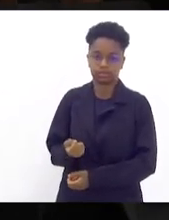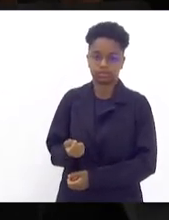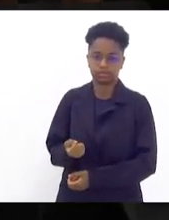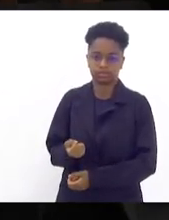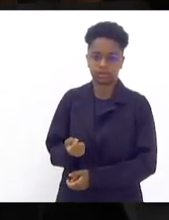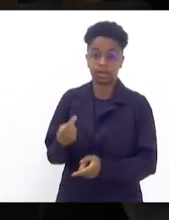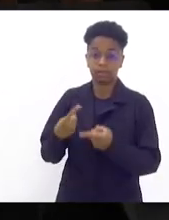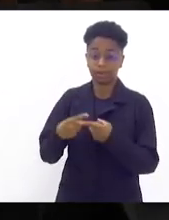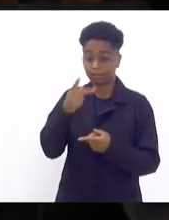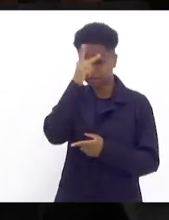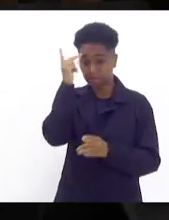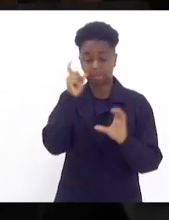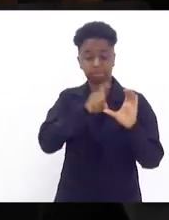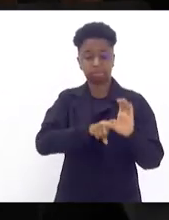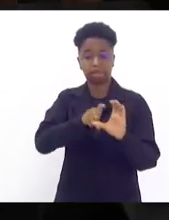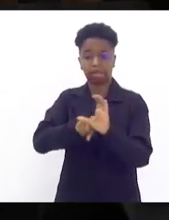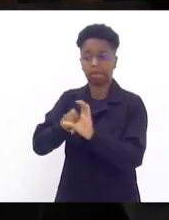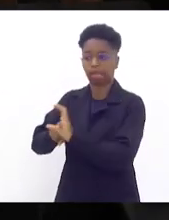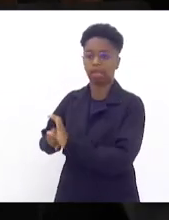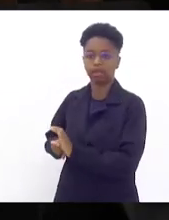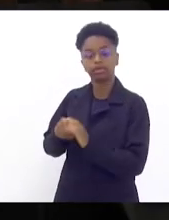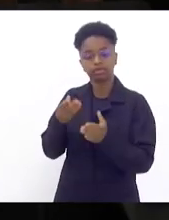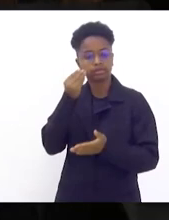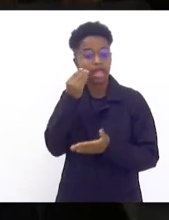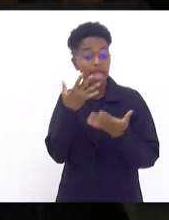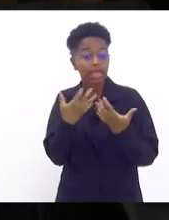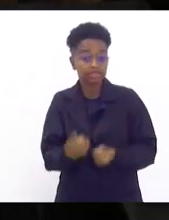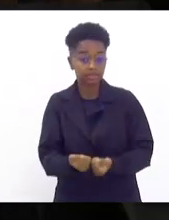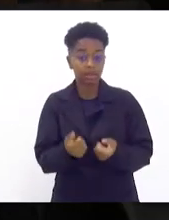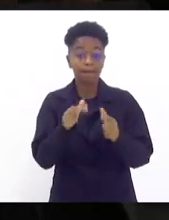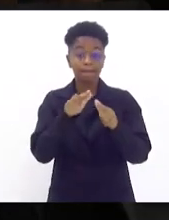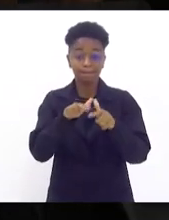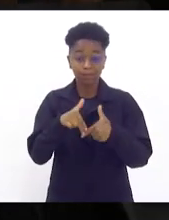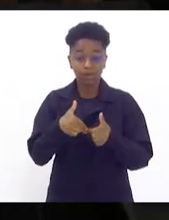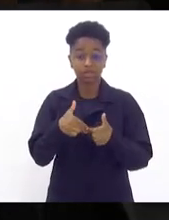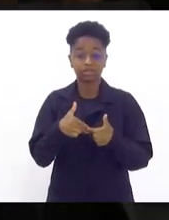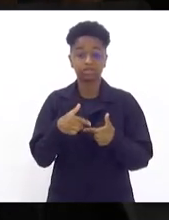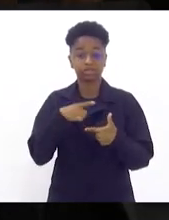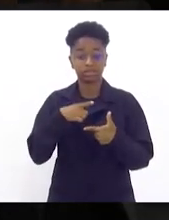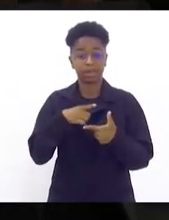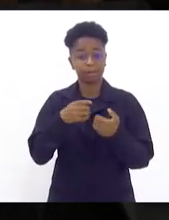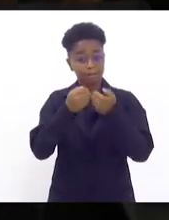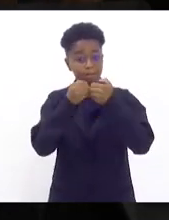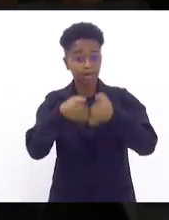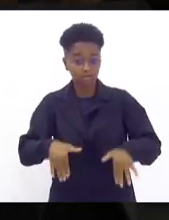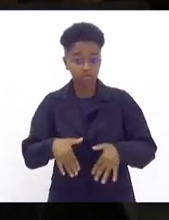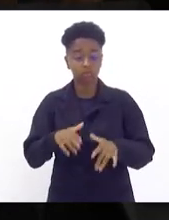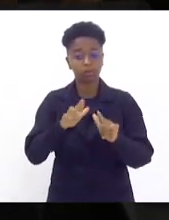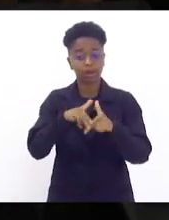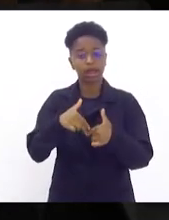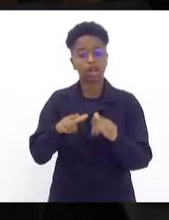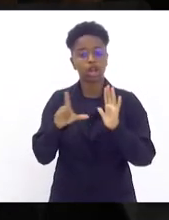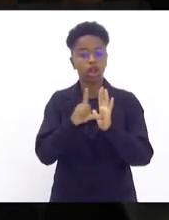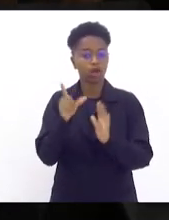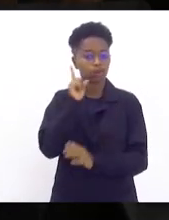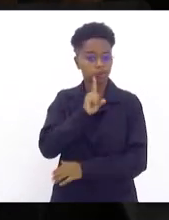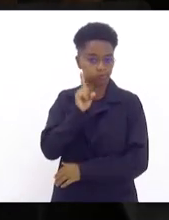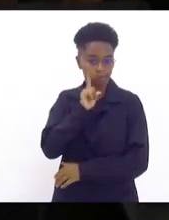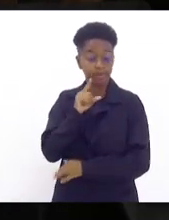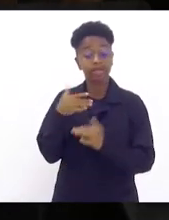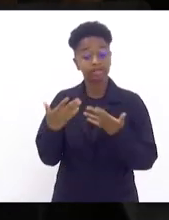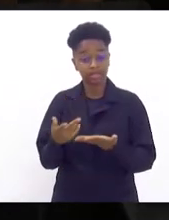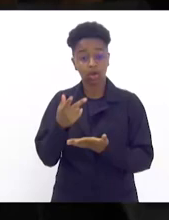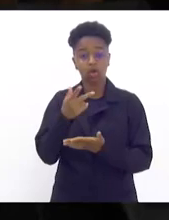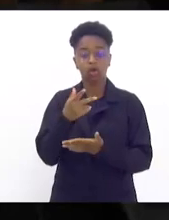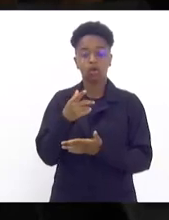os inadimplentes devem, função do estouro das Americanas. Então, os bancos estão correndo atrás, até